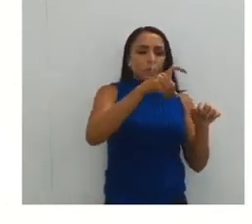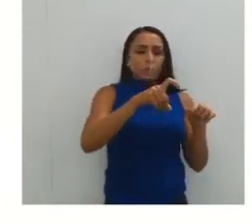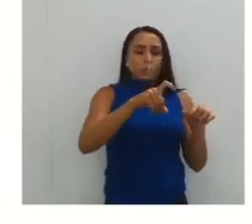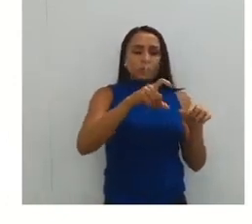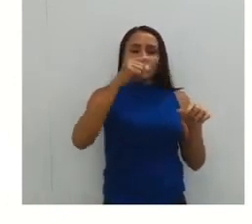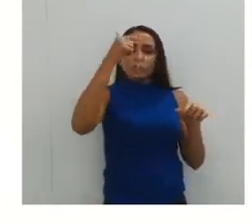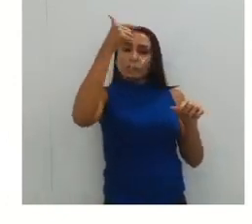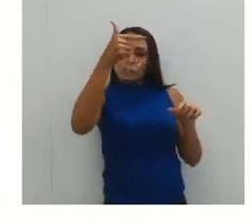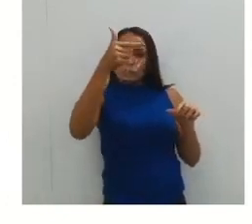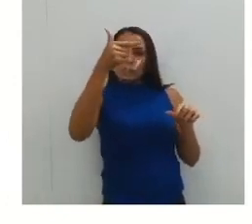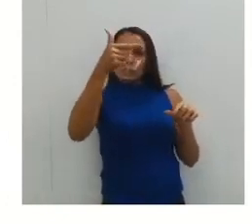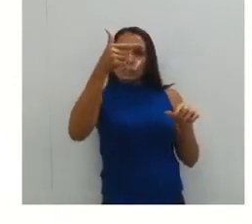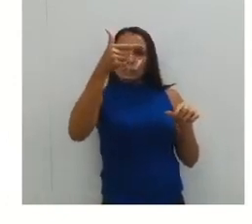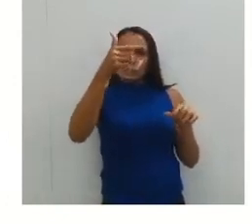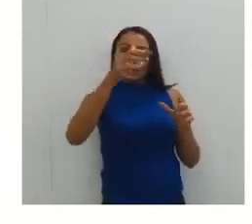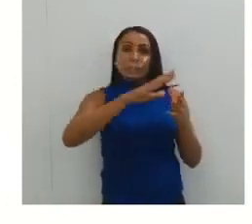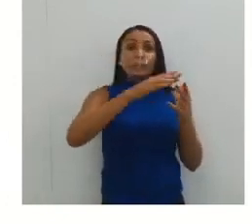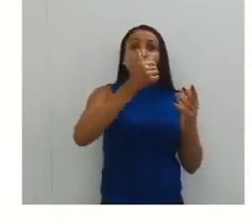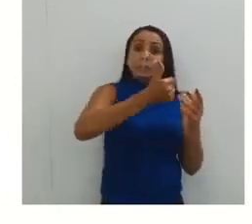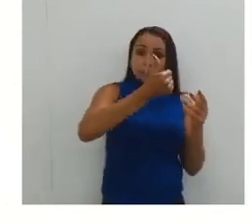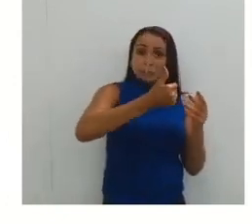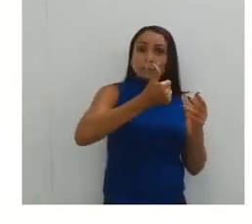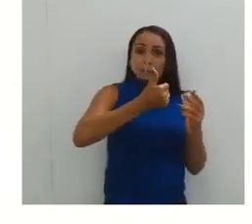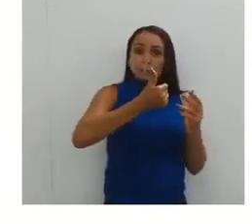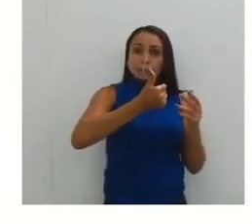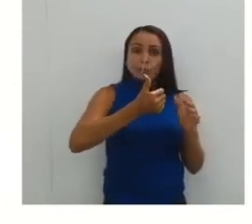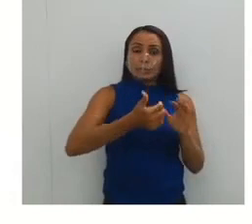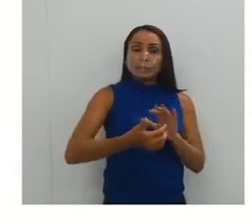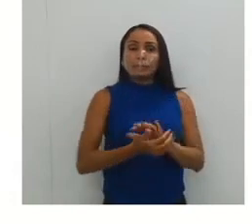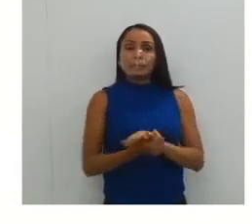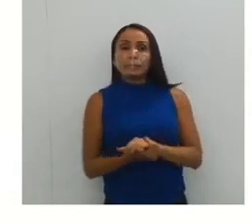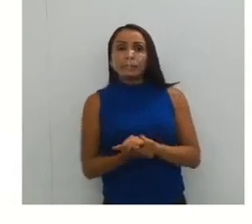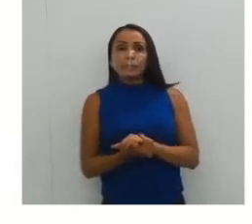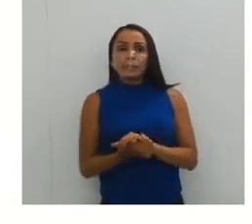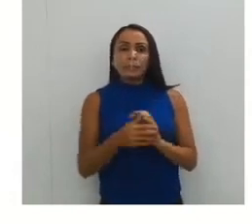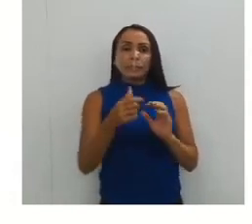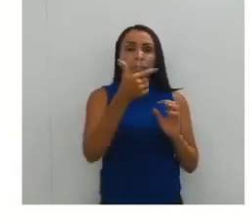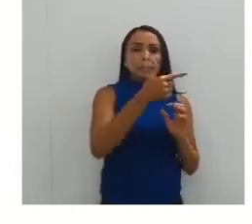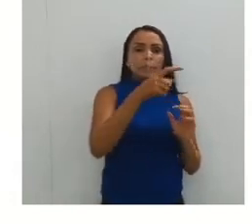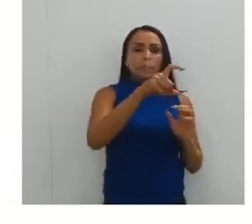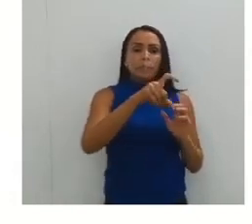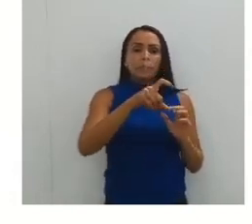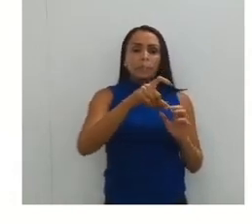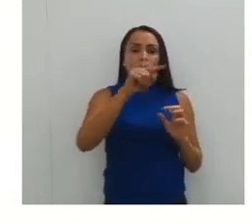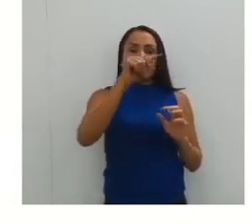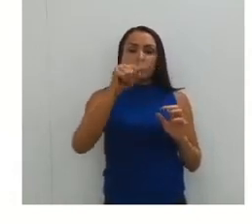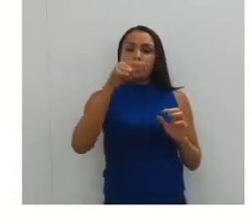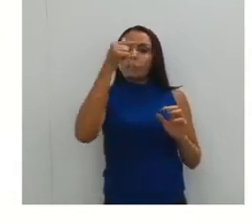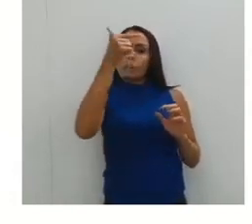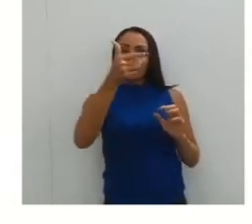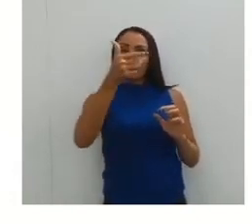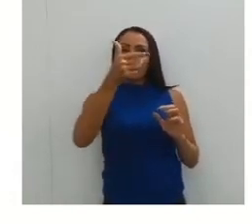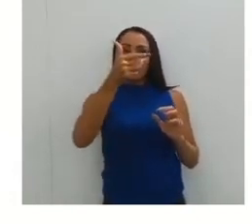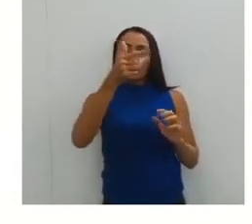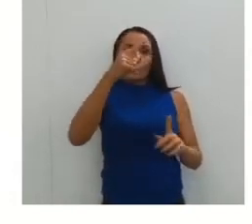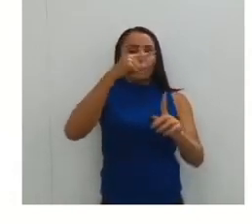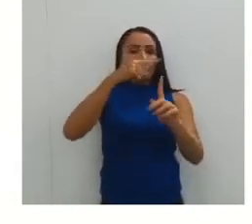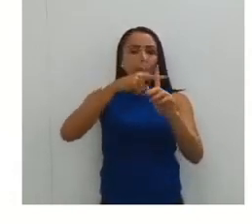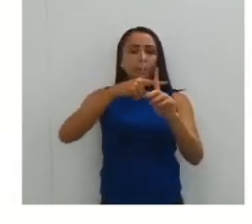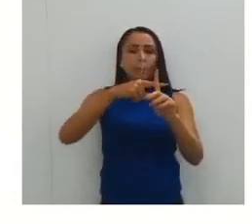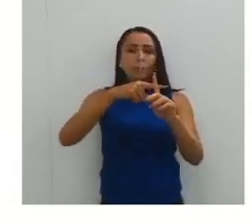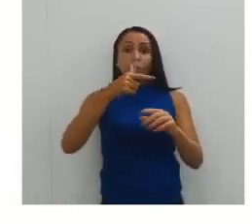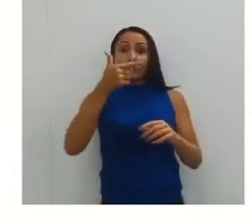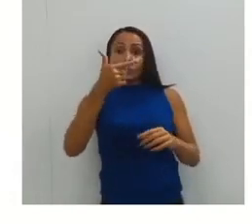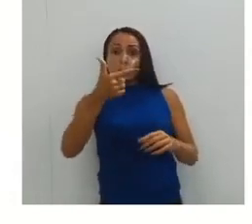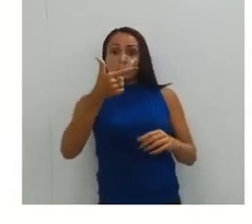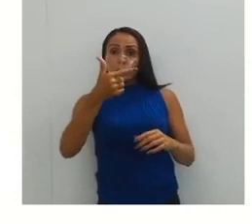O 2x, ele está primeiro. Vamos considerar ele como primeiro. Então, fica 2x ao quadrado. Mais